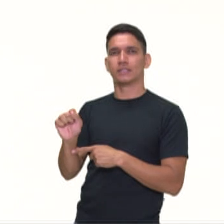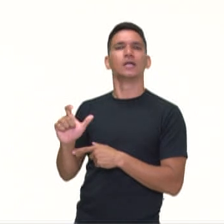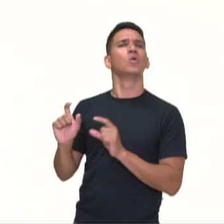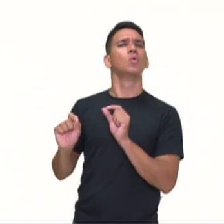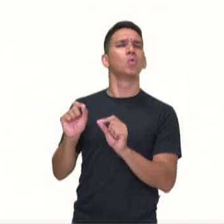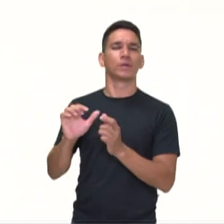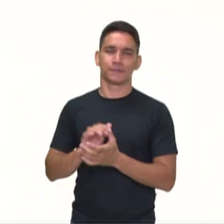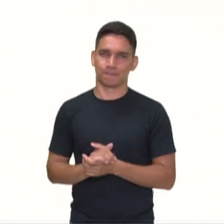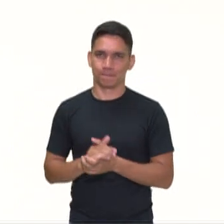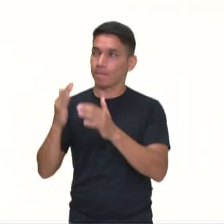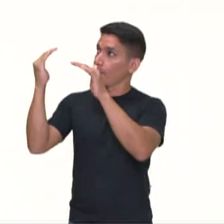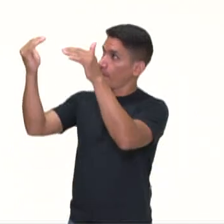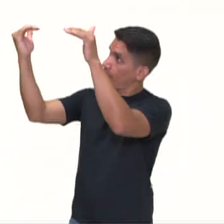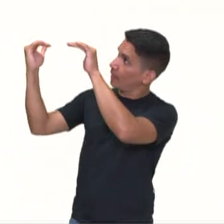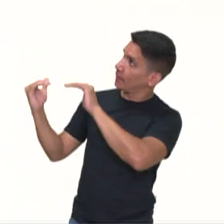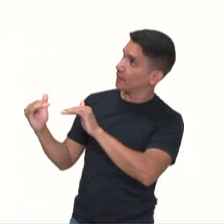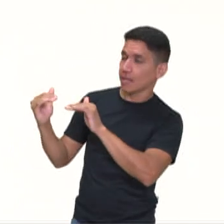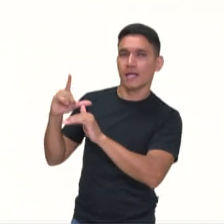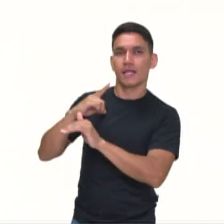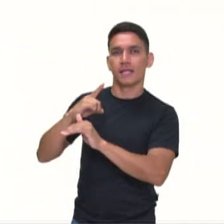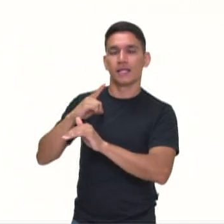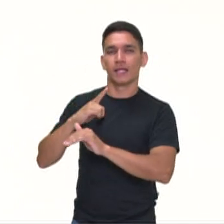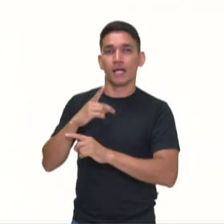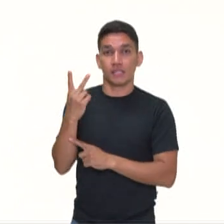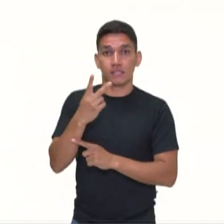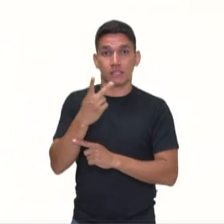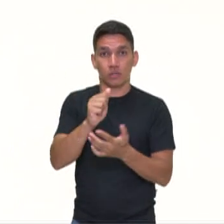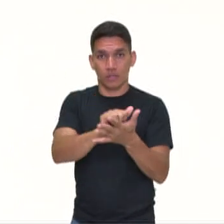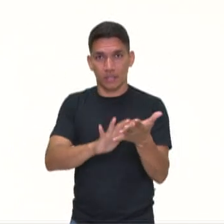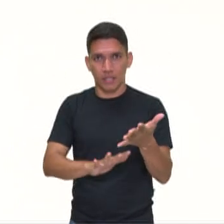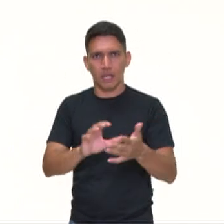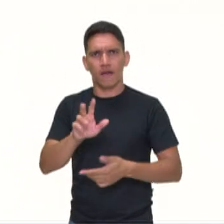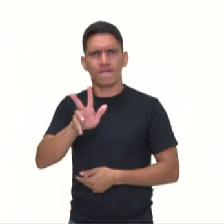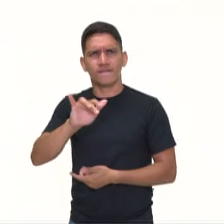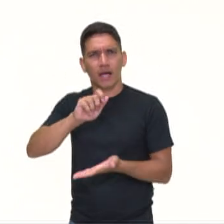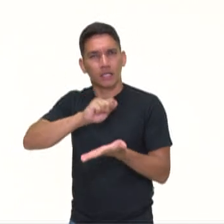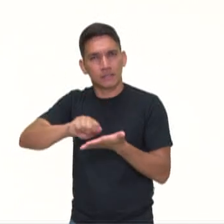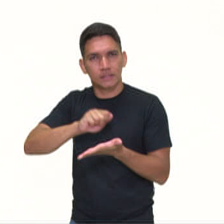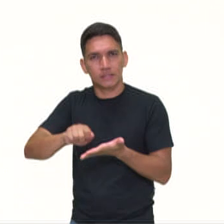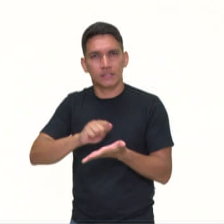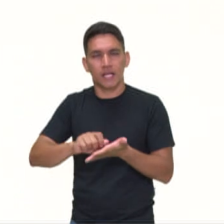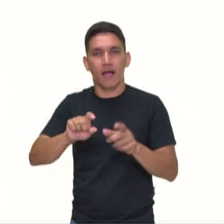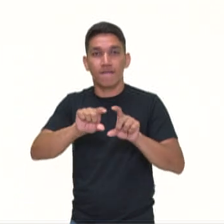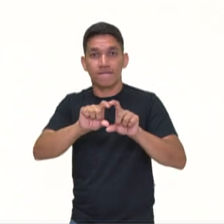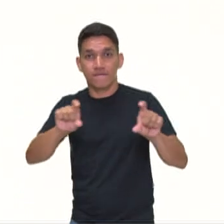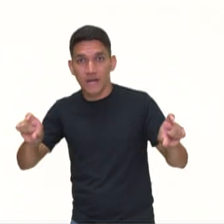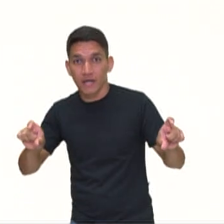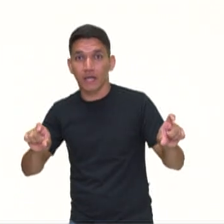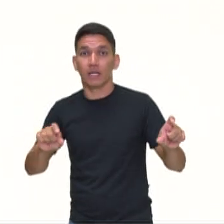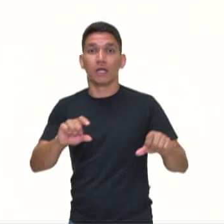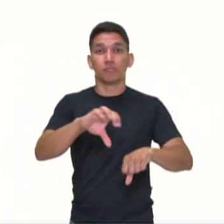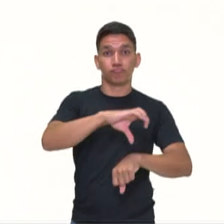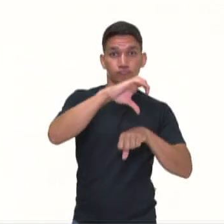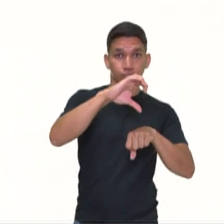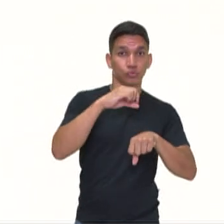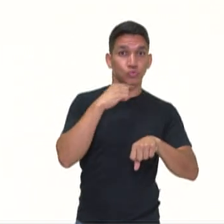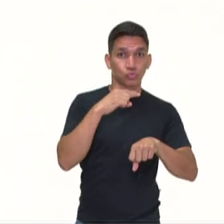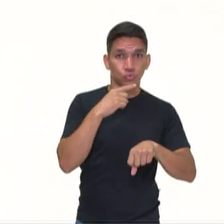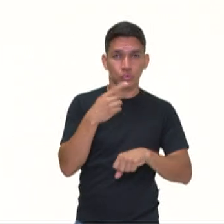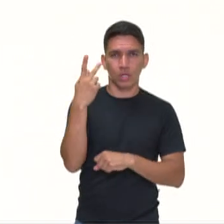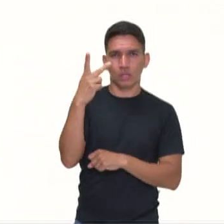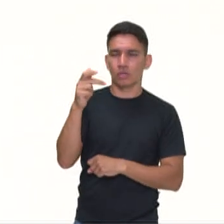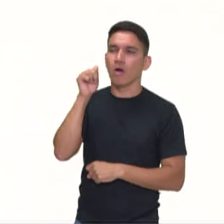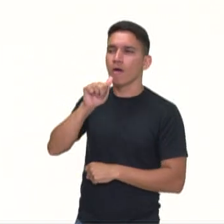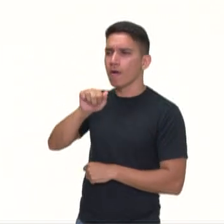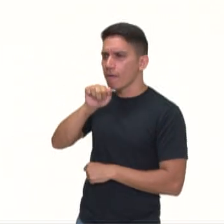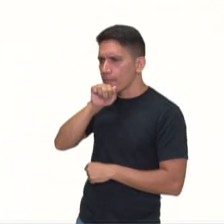segundo exercício, para nós escrevermos uma frase, uma interrogativa, usando a expressão your mother e play